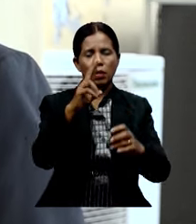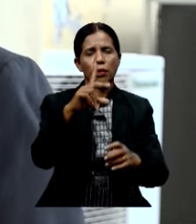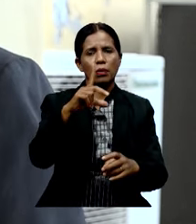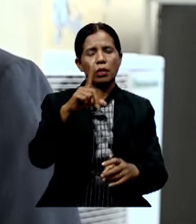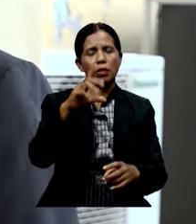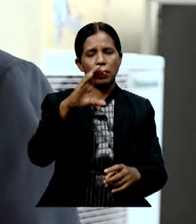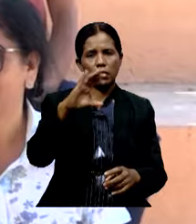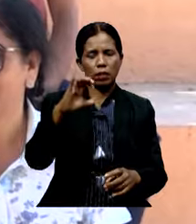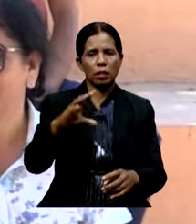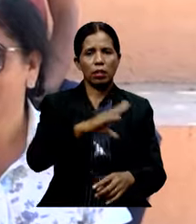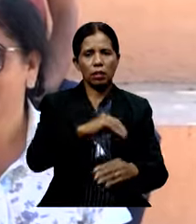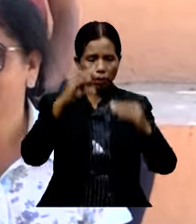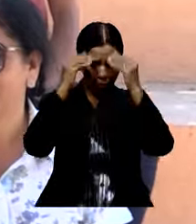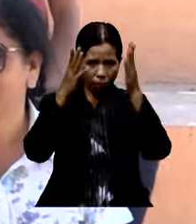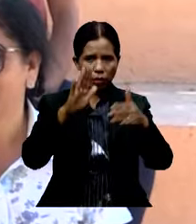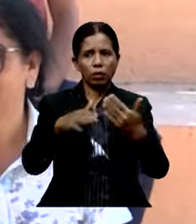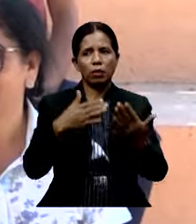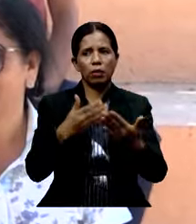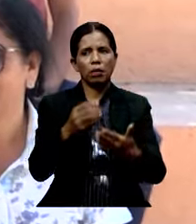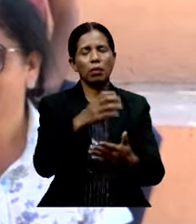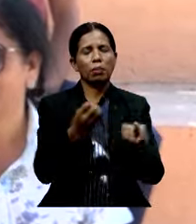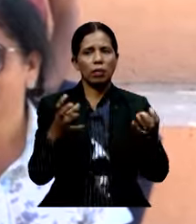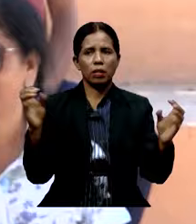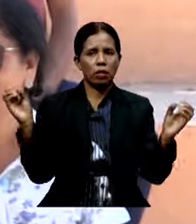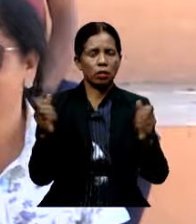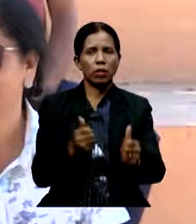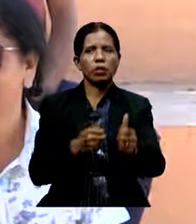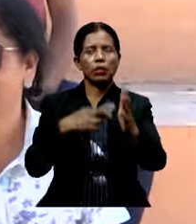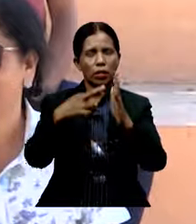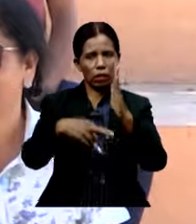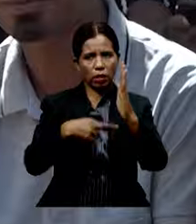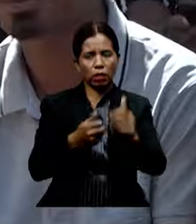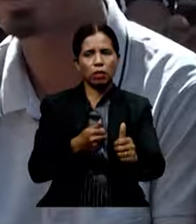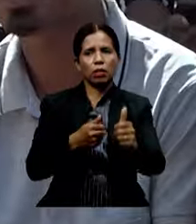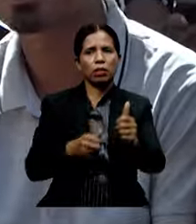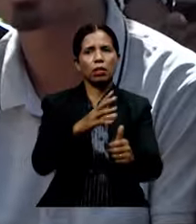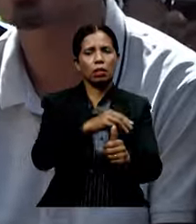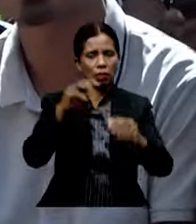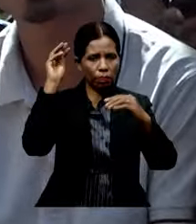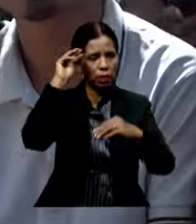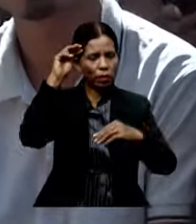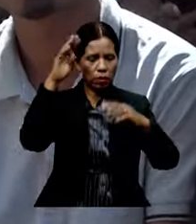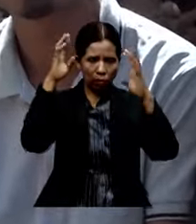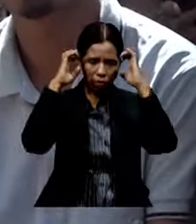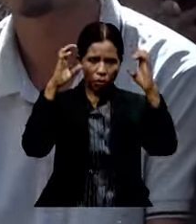Chateten, entre professor voluntário Hirakne, Barak Maclaprense, critério, tuir estandarte Ministério